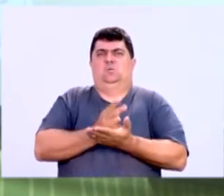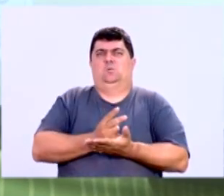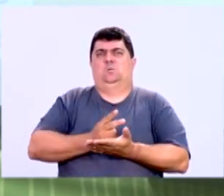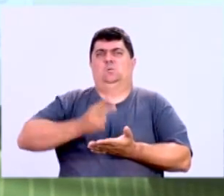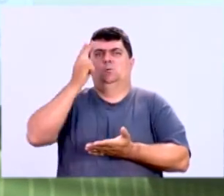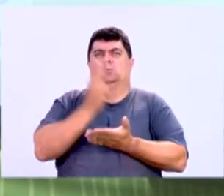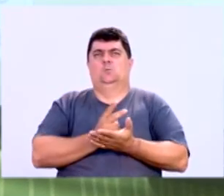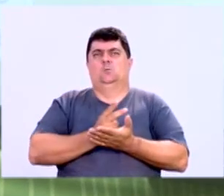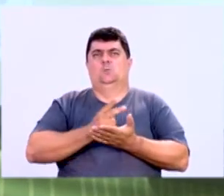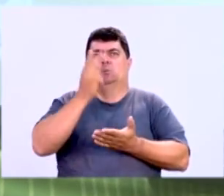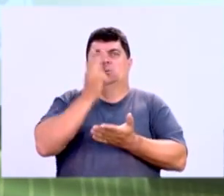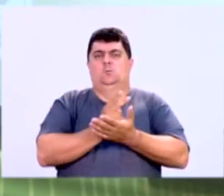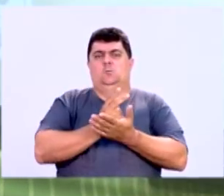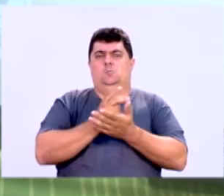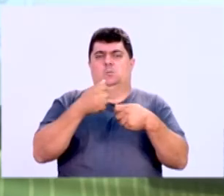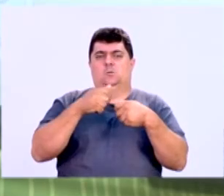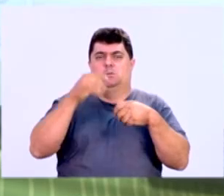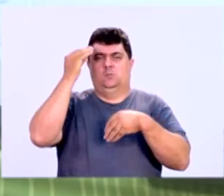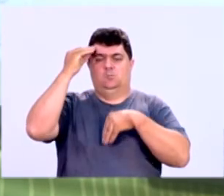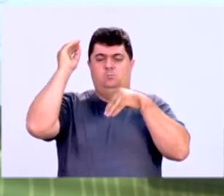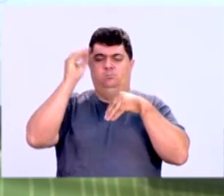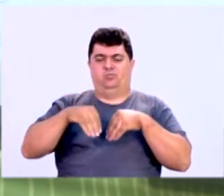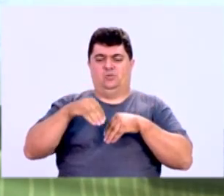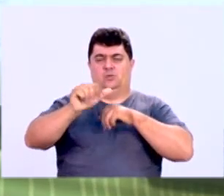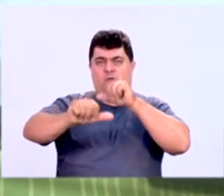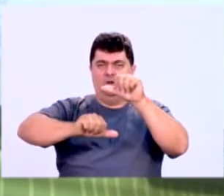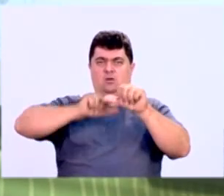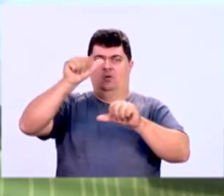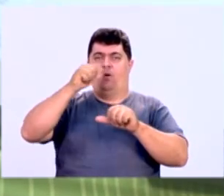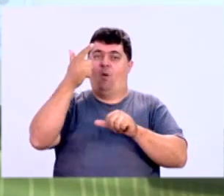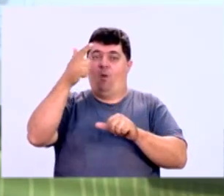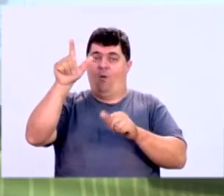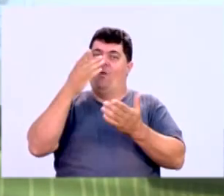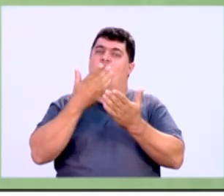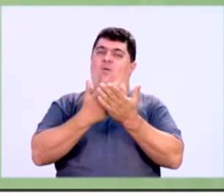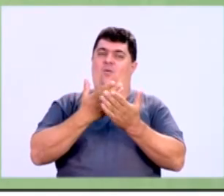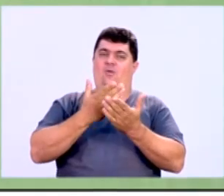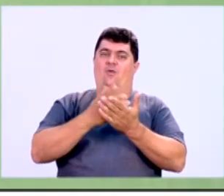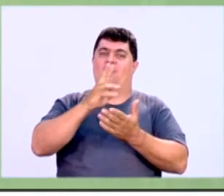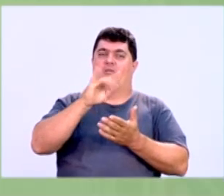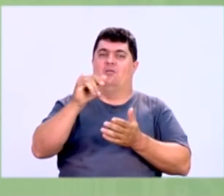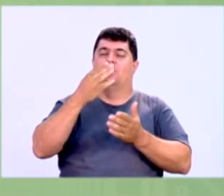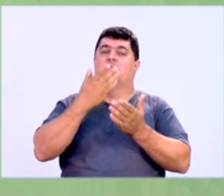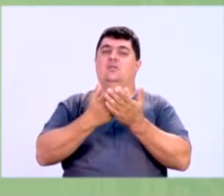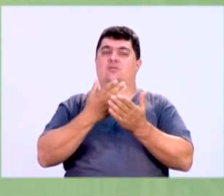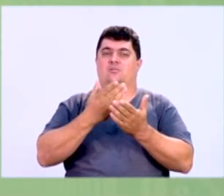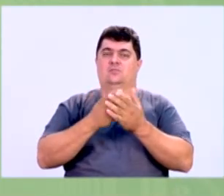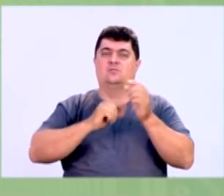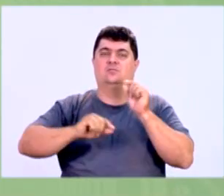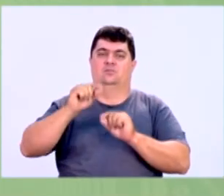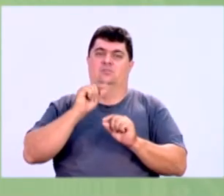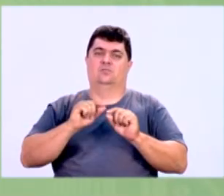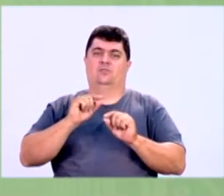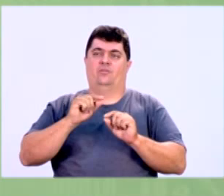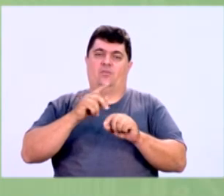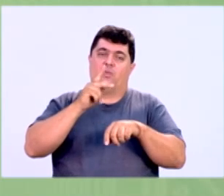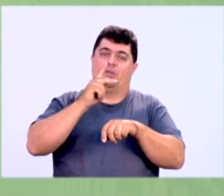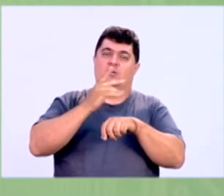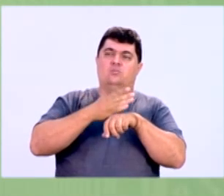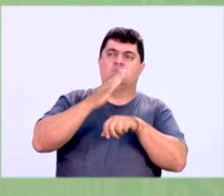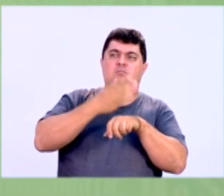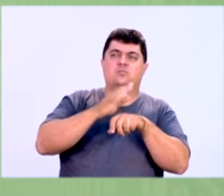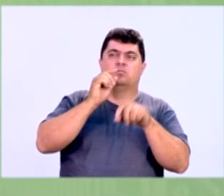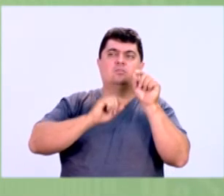para que a gente possa alcançar o nosso objetivo. E na próxima aula, nós vamos estudar também uma das práticas que podem